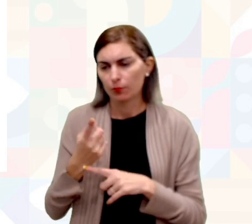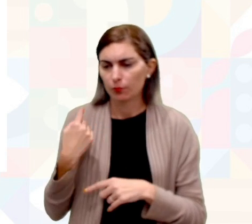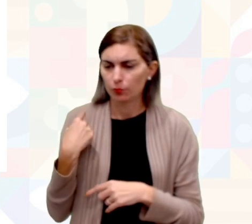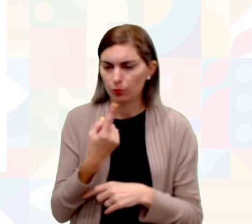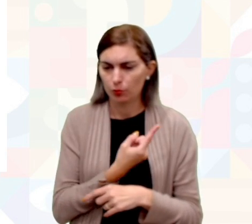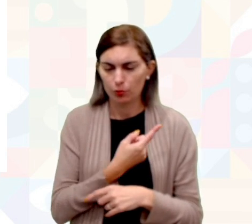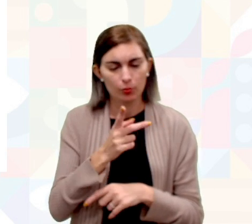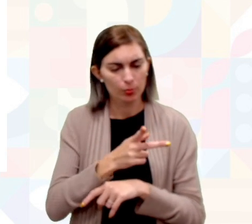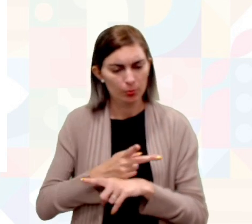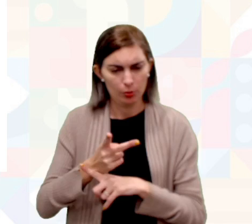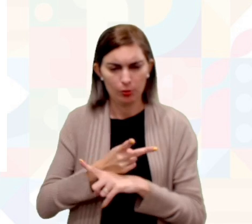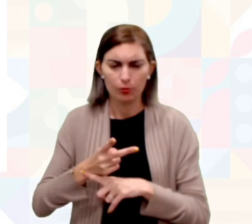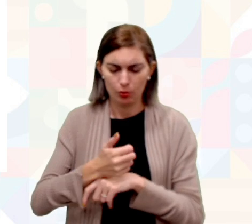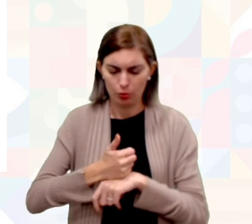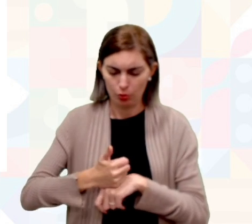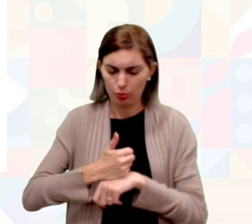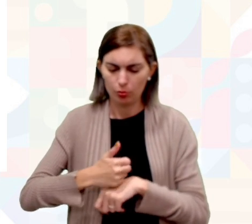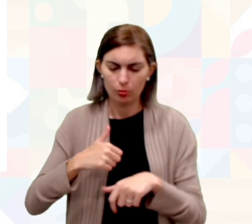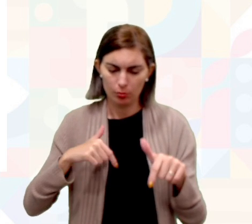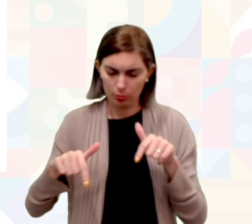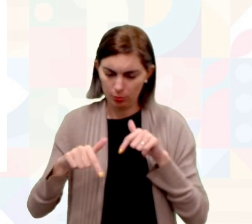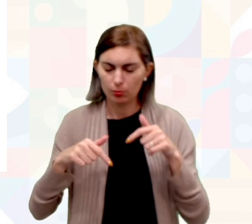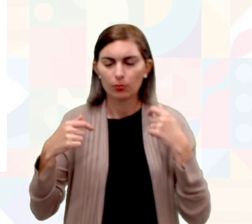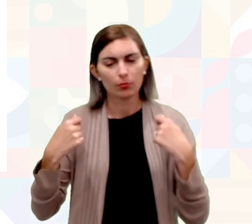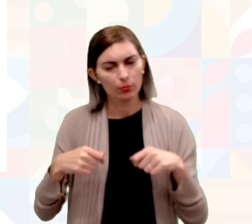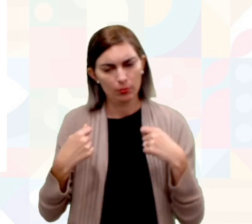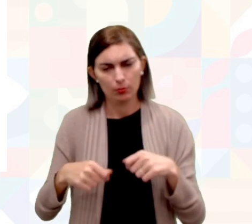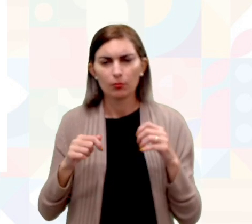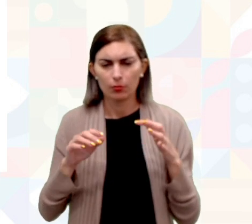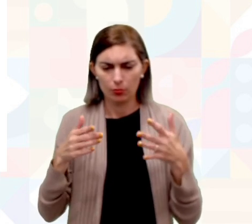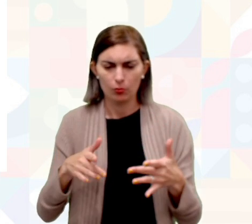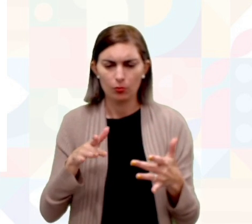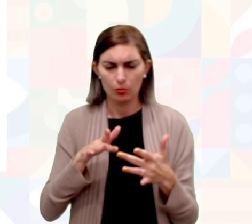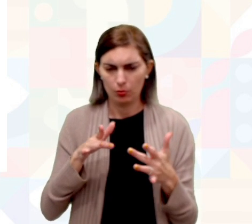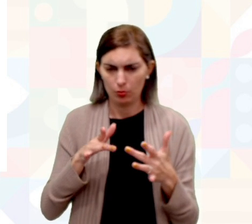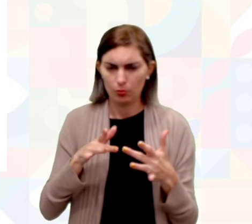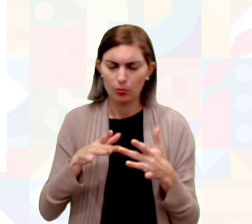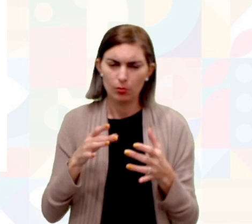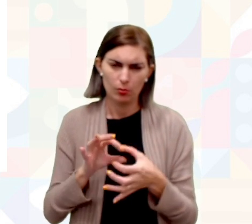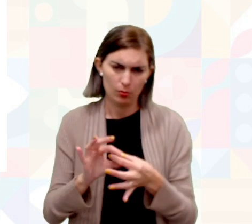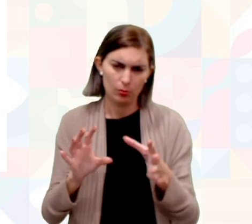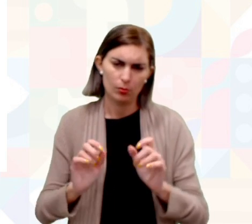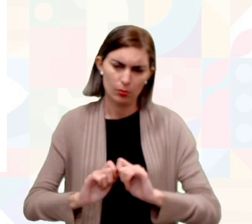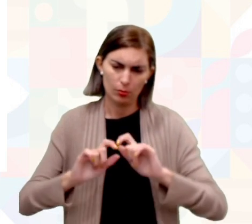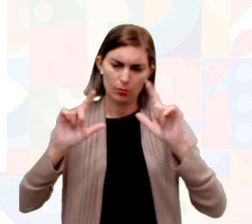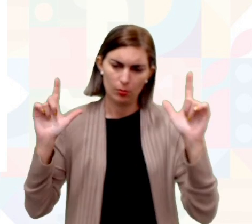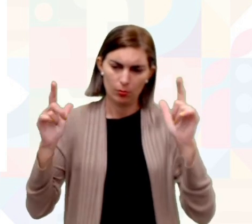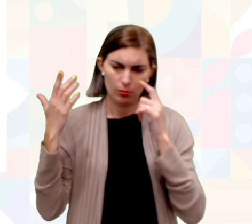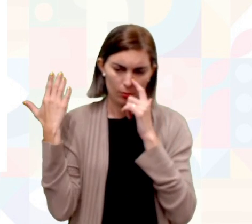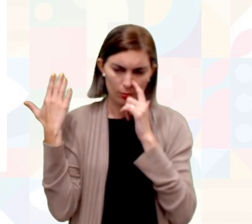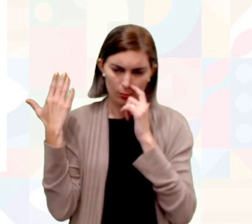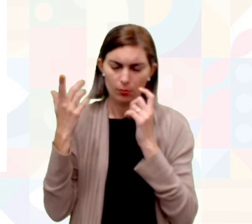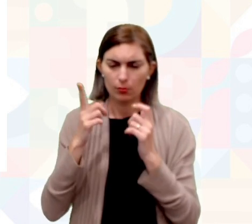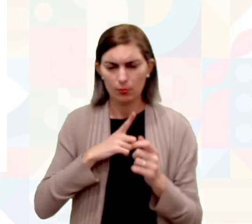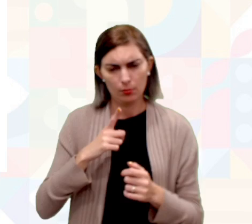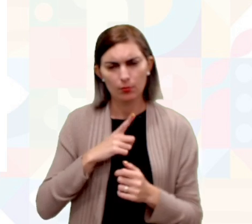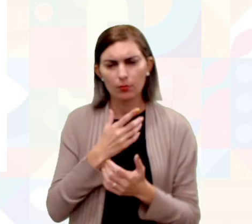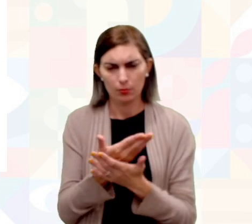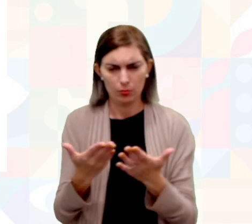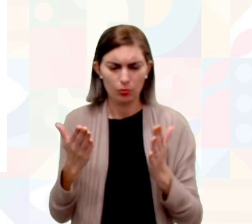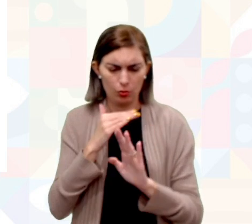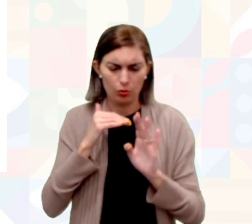profissionais de segurança do trabalho, precisamos deste contato que está aí disponível na tela e temos que ter todo